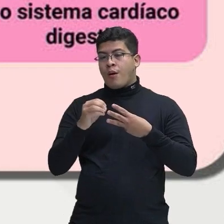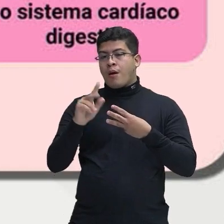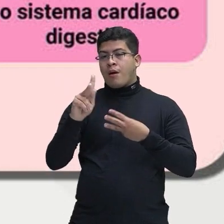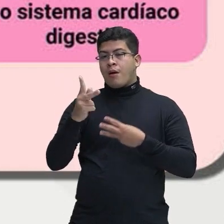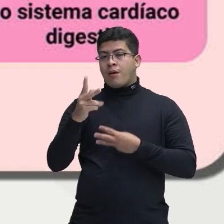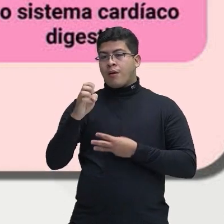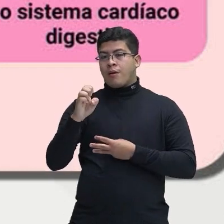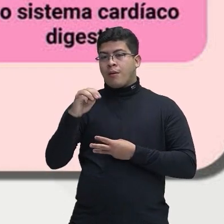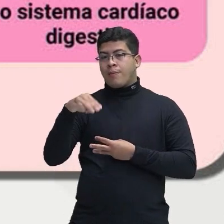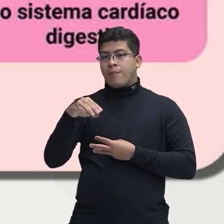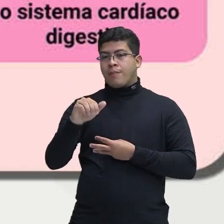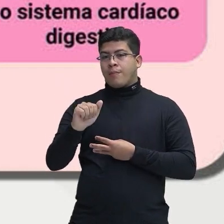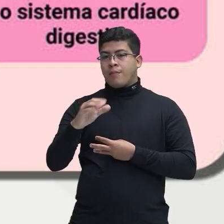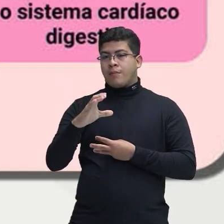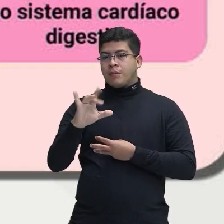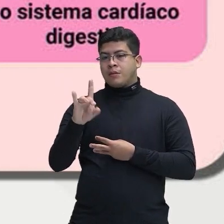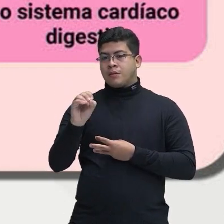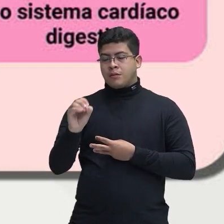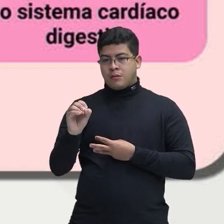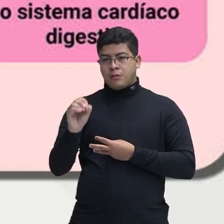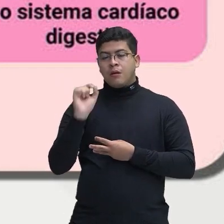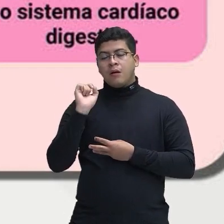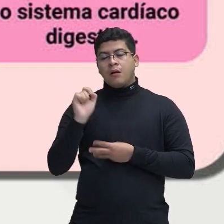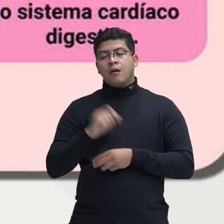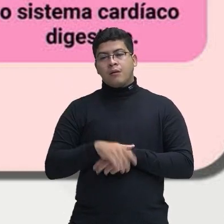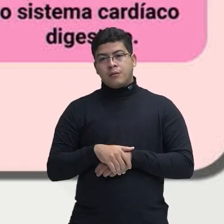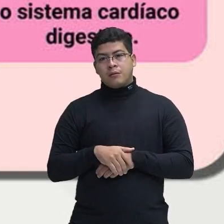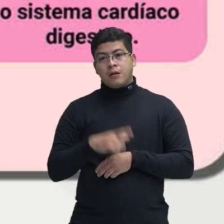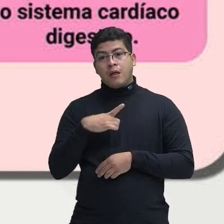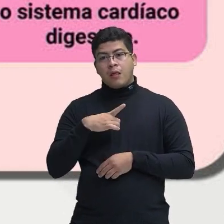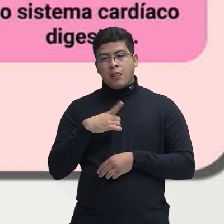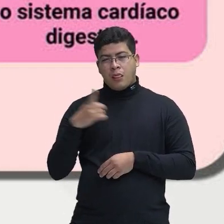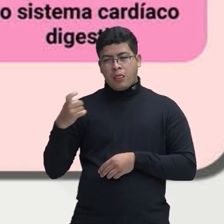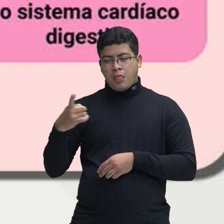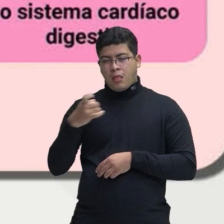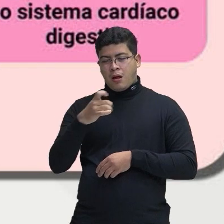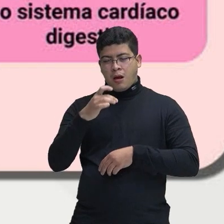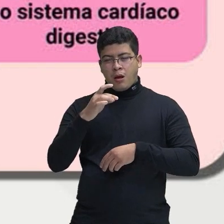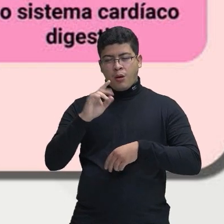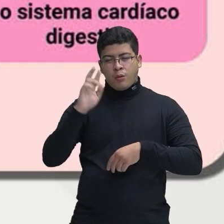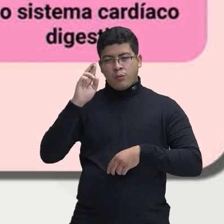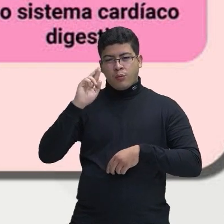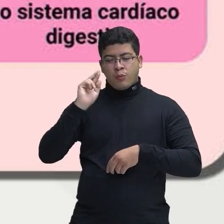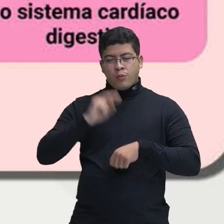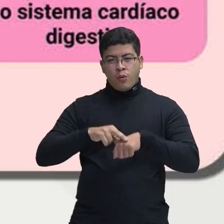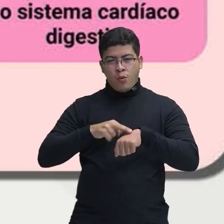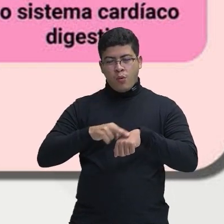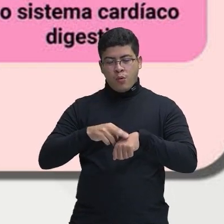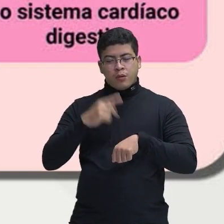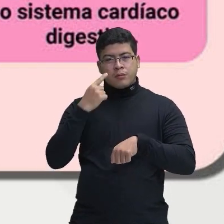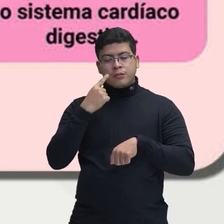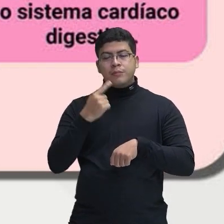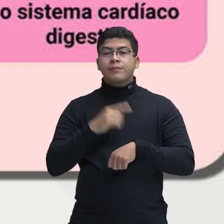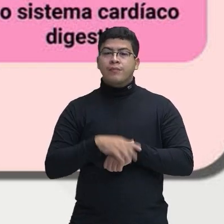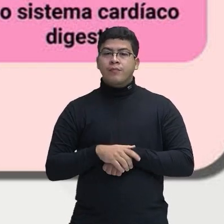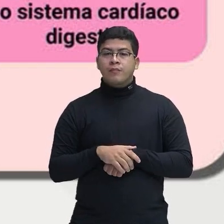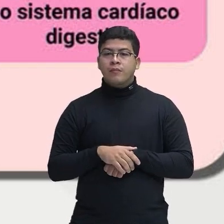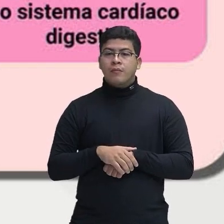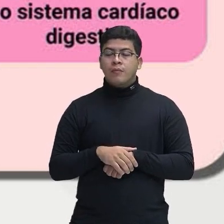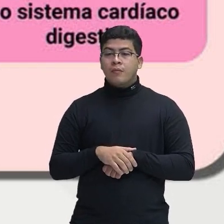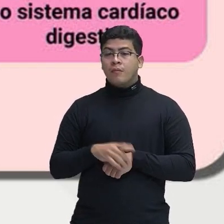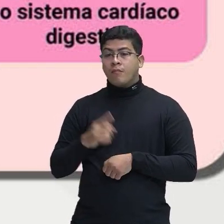tenho o protozoário. Nesse momento ele já conseguiu ter acesso ao meu organismo. E aí na última